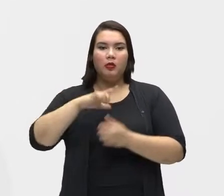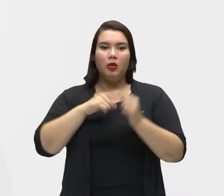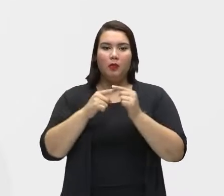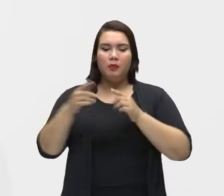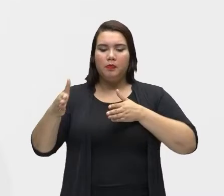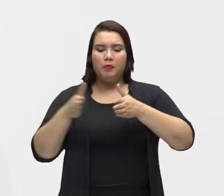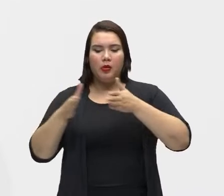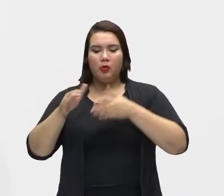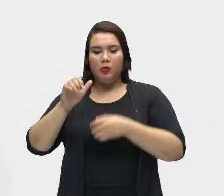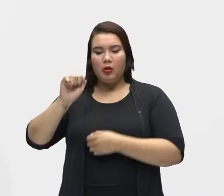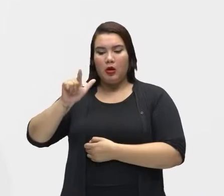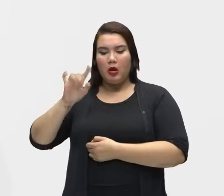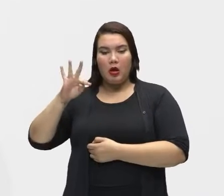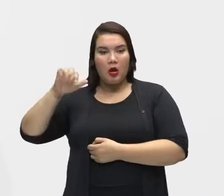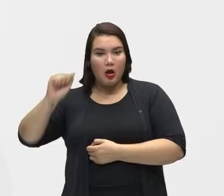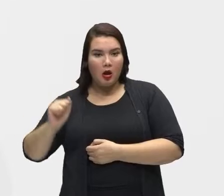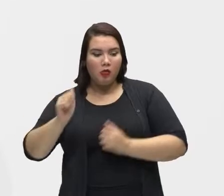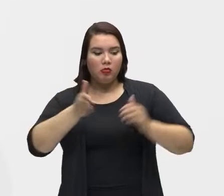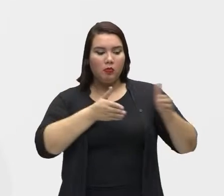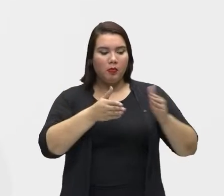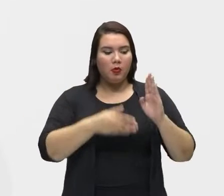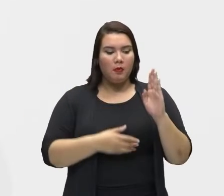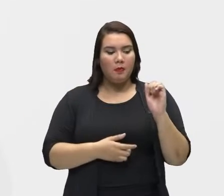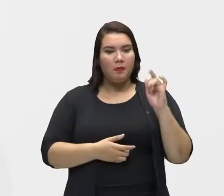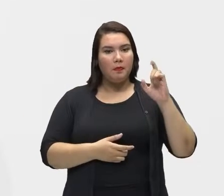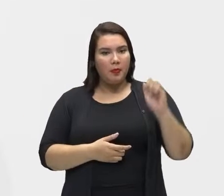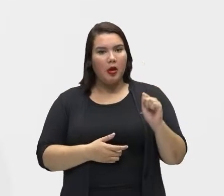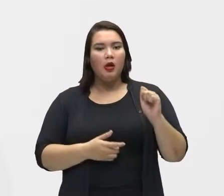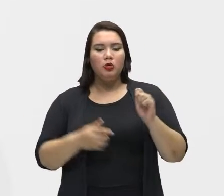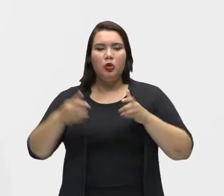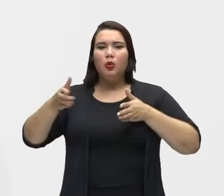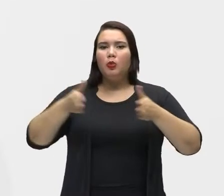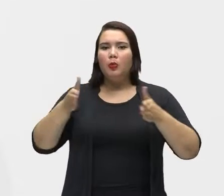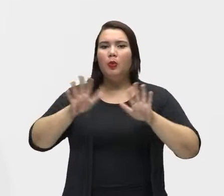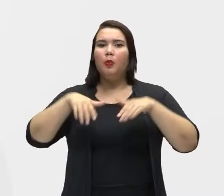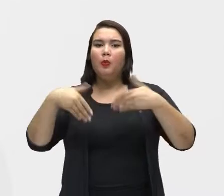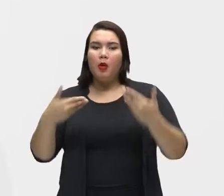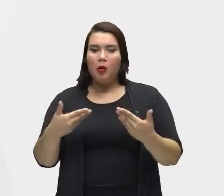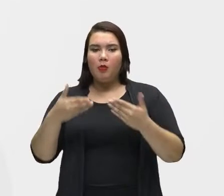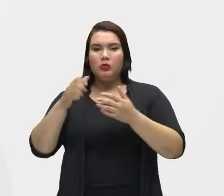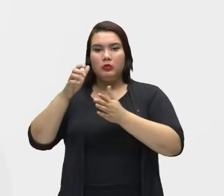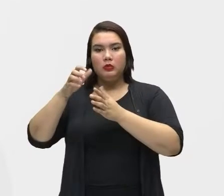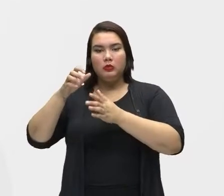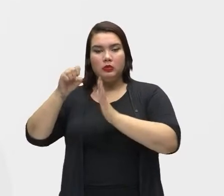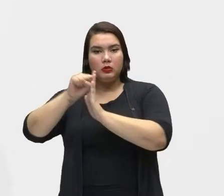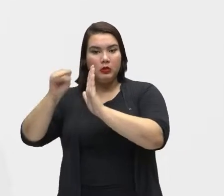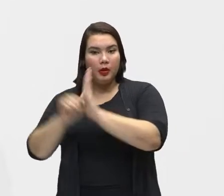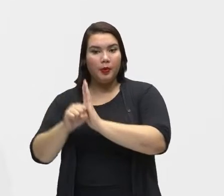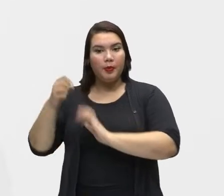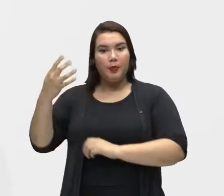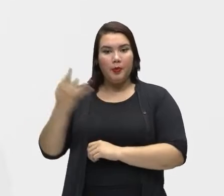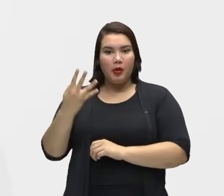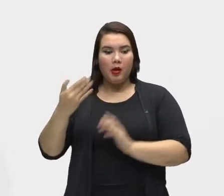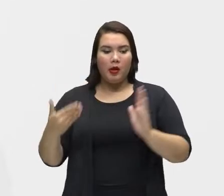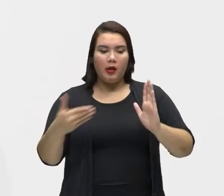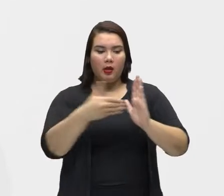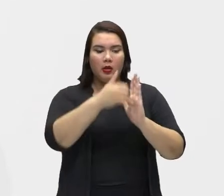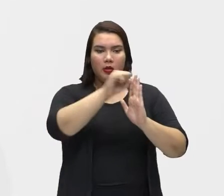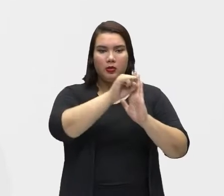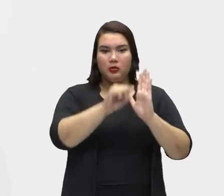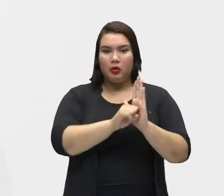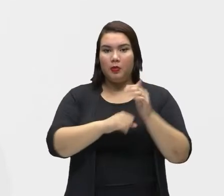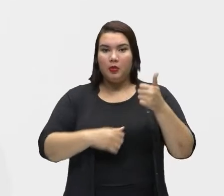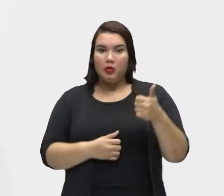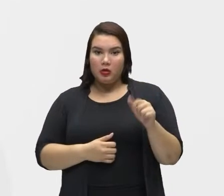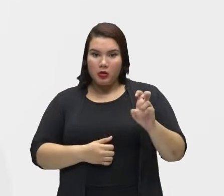e Baixa Idade Média, que vai ali entre os séculos IV e século XV, tá? Então, durante este período